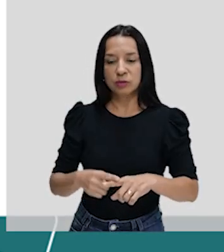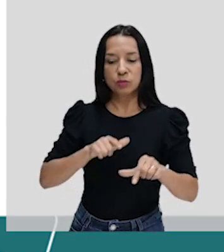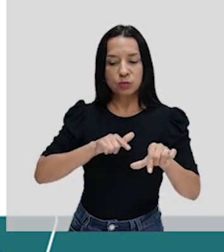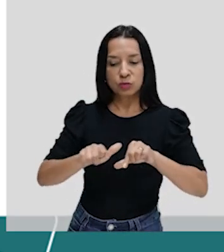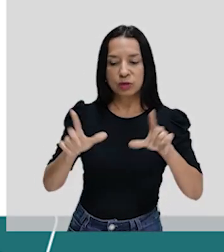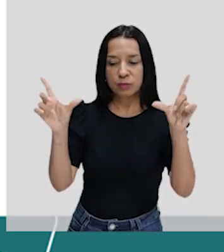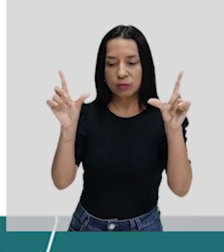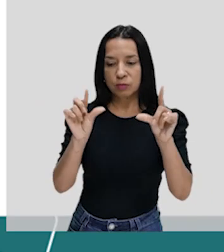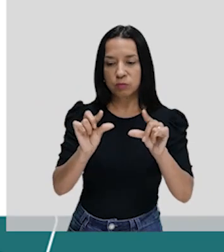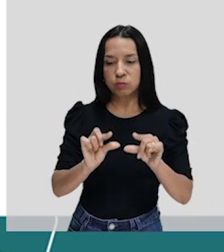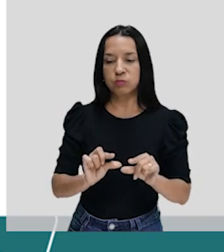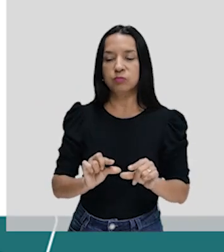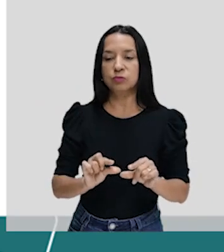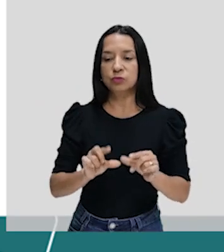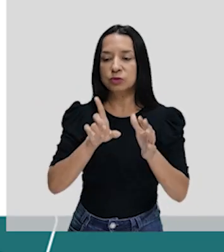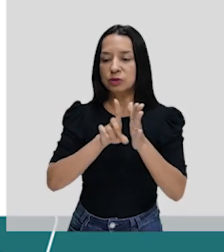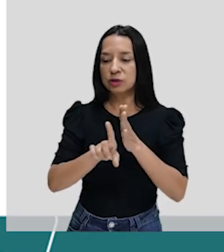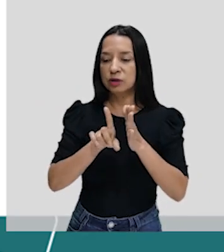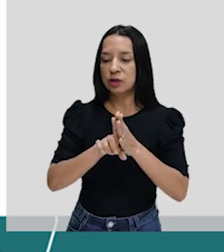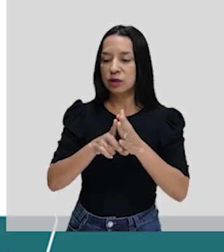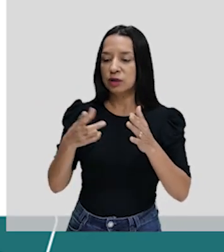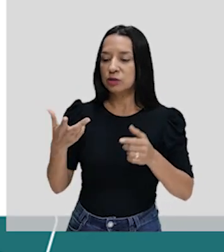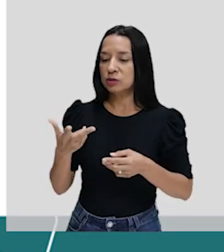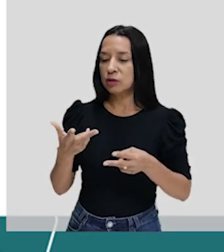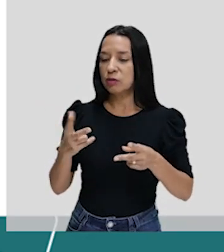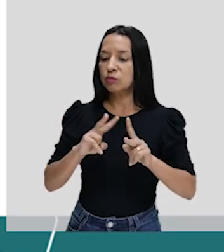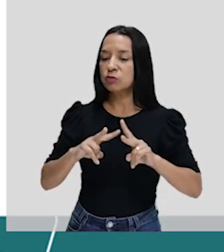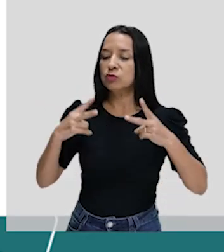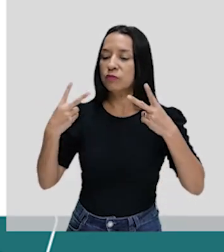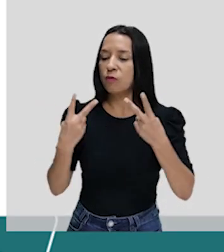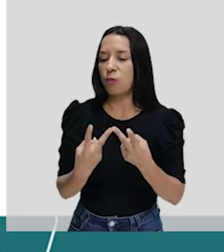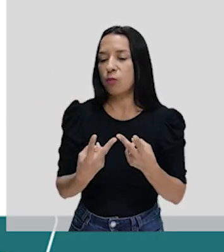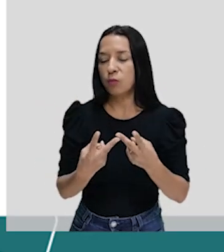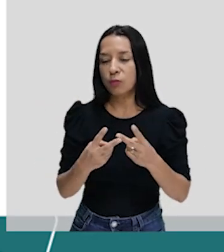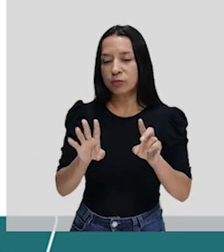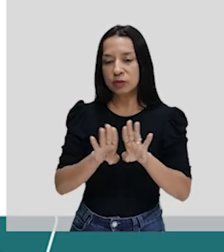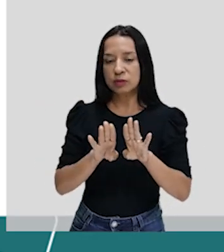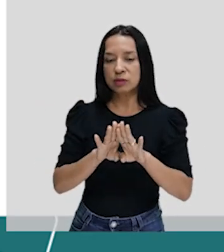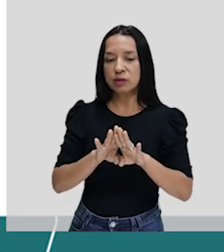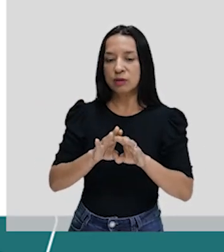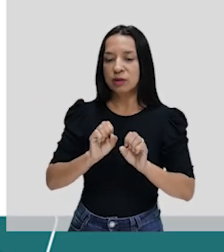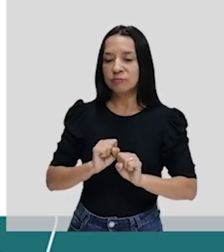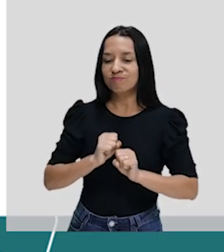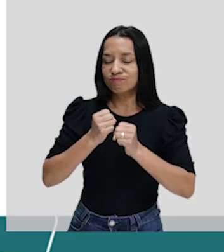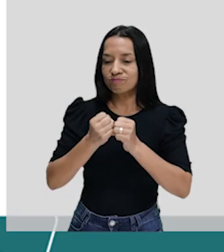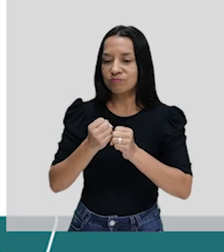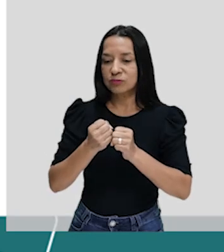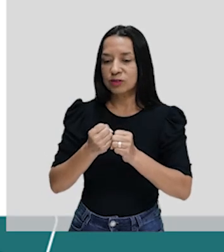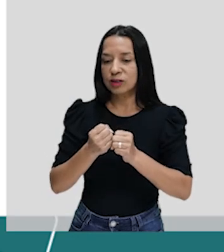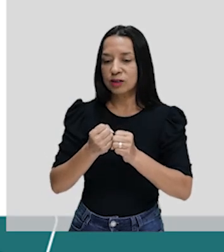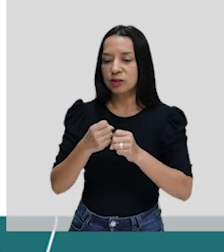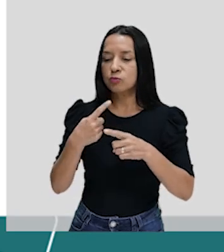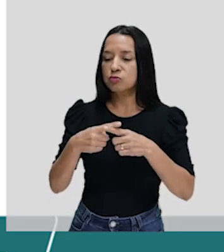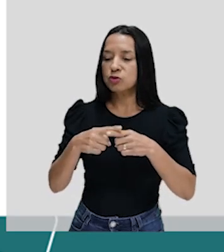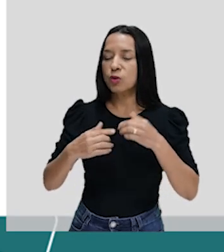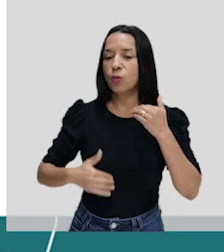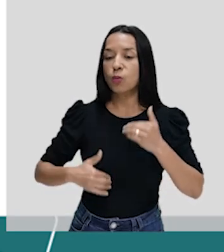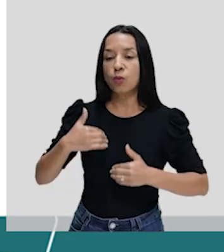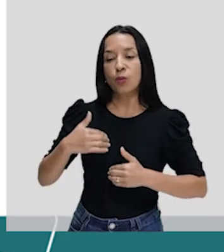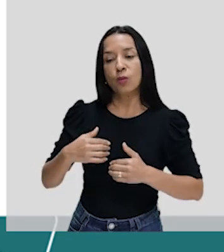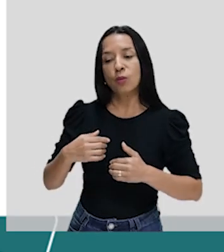reduzida, questão de volume, questão de intensidade, para que o corpo ele tenha uma